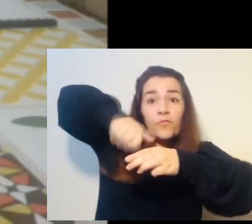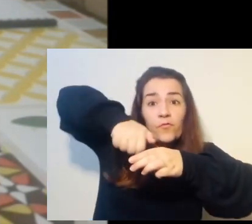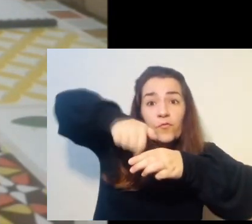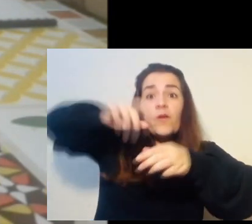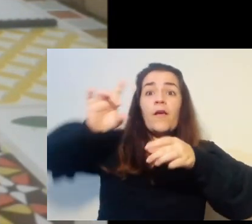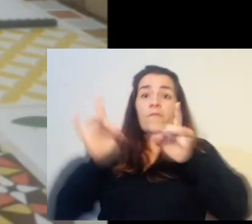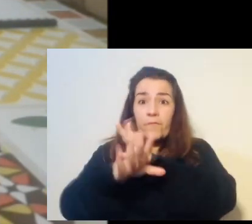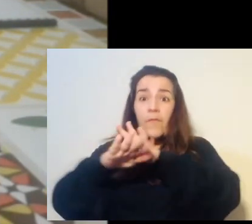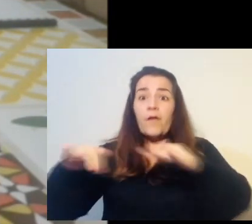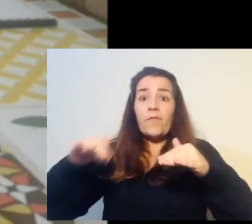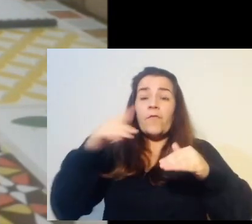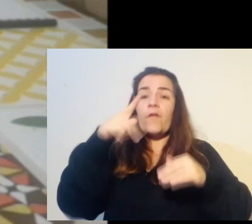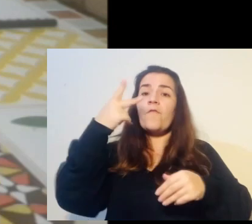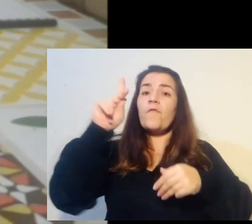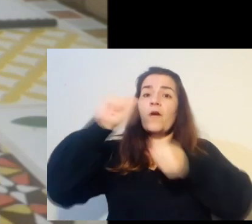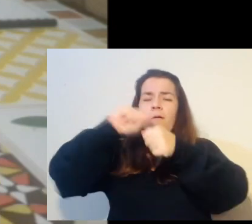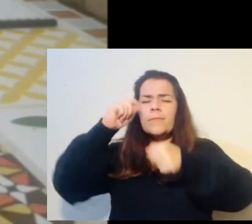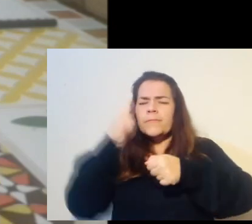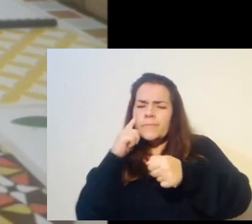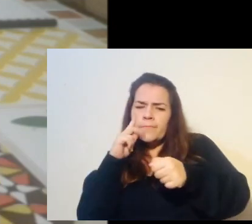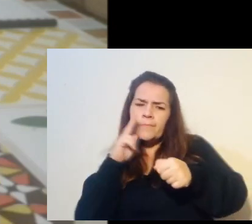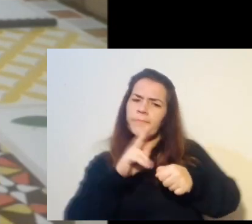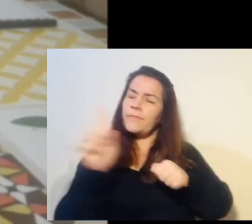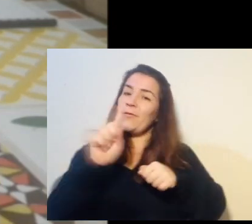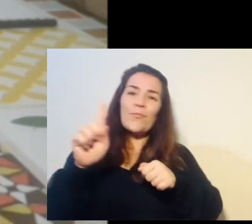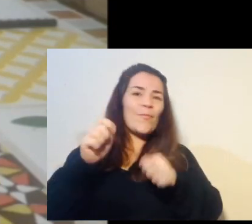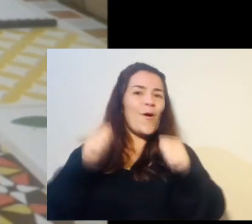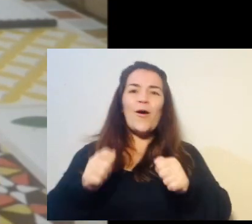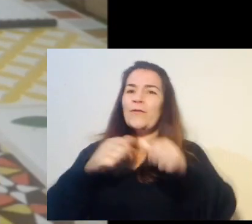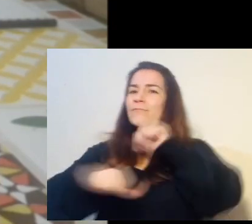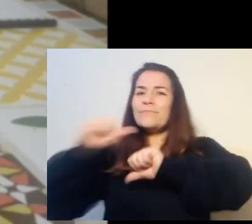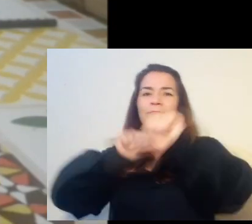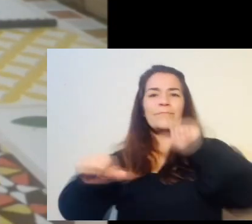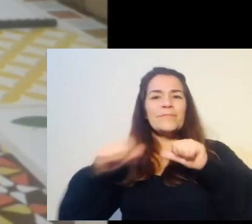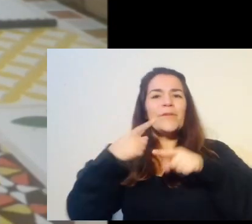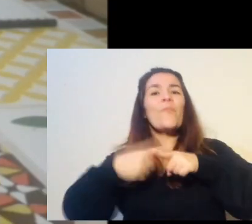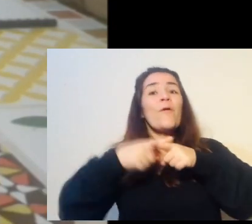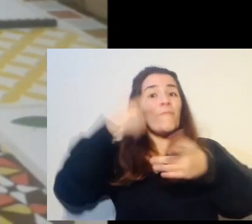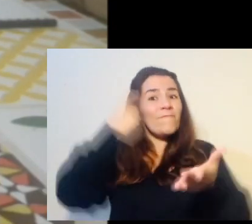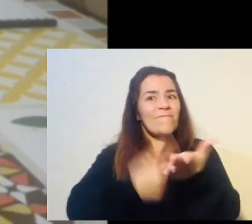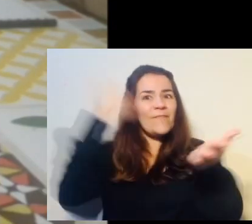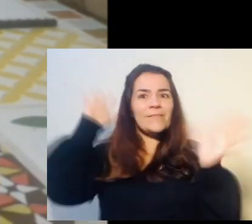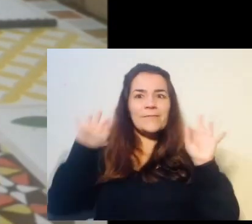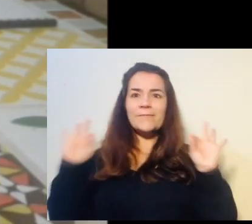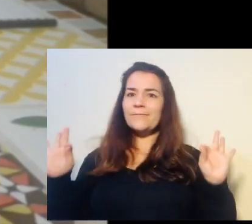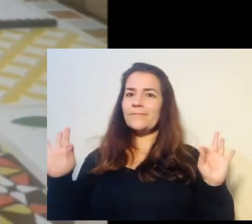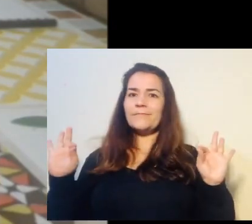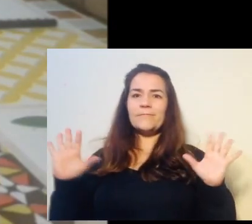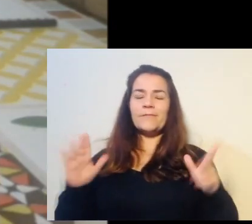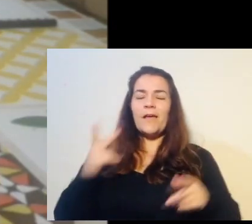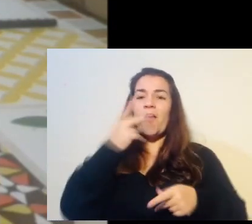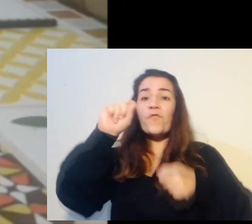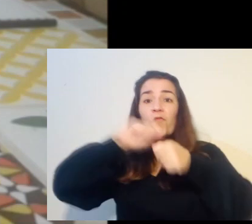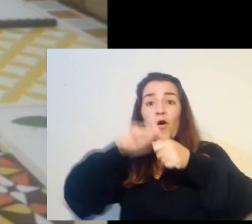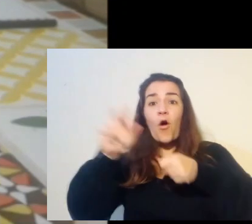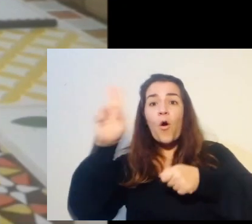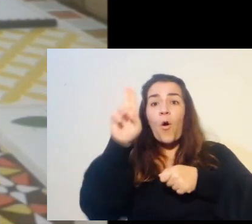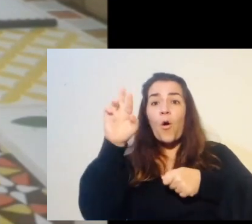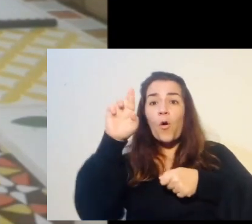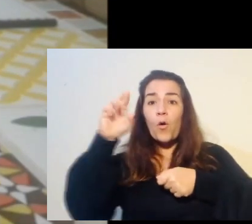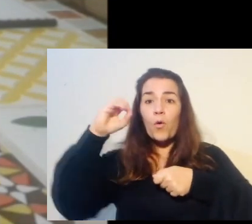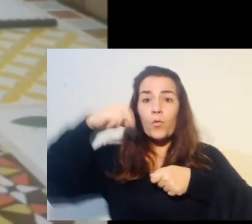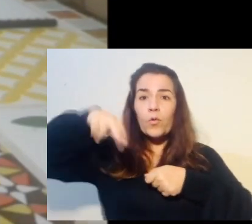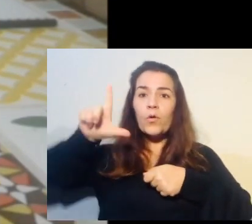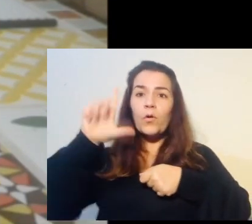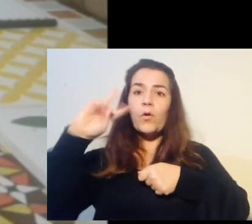rolha e fixou ela no lugar, e a gente calculou, não podemos mais mudar, porque é uma posição fixa. A rolha que eu usei nesse